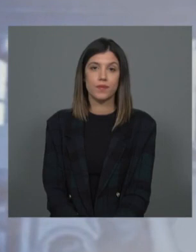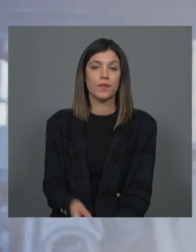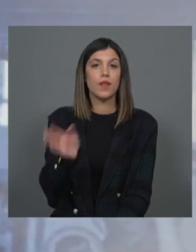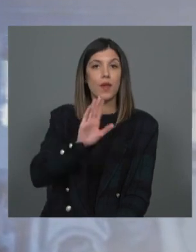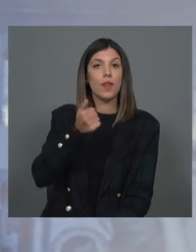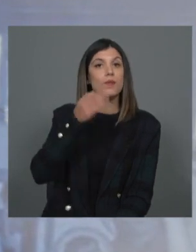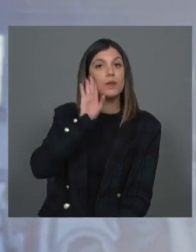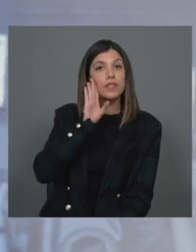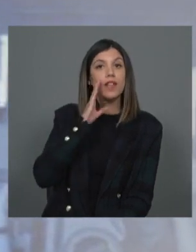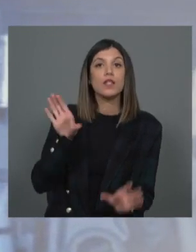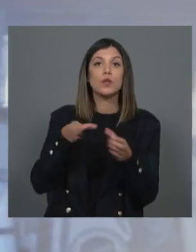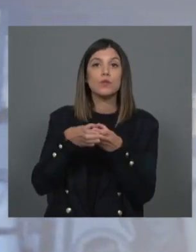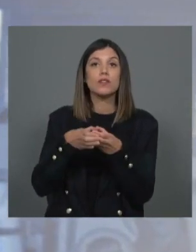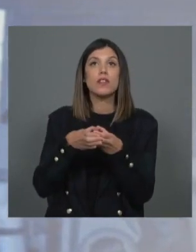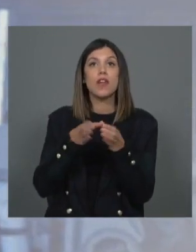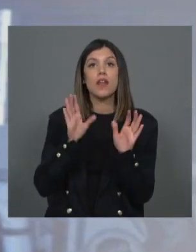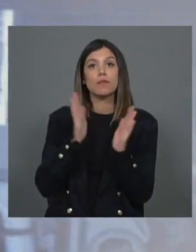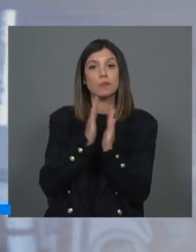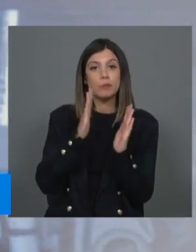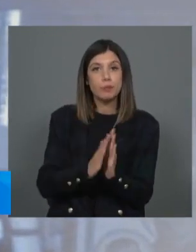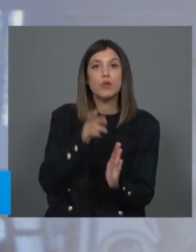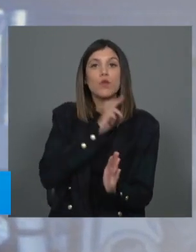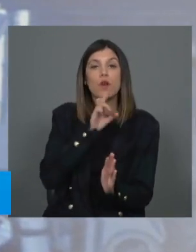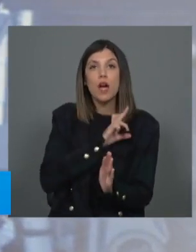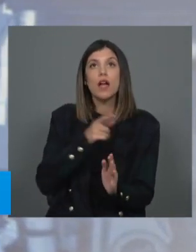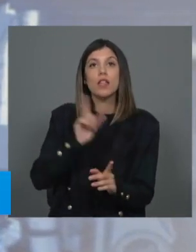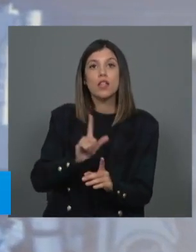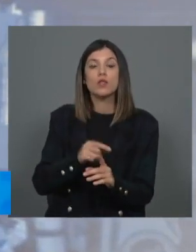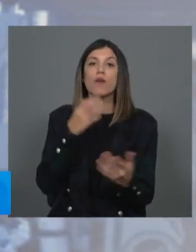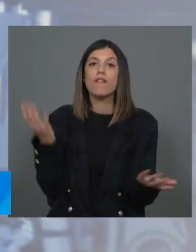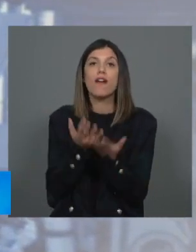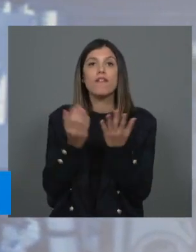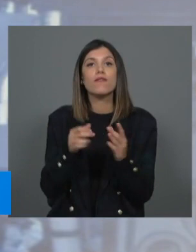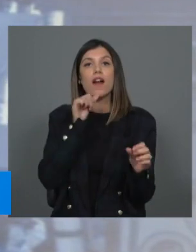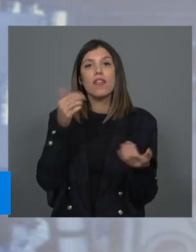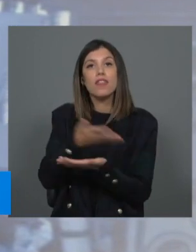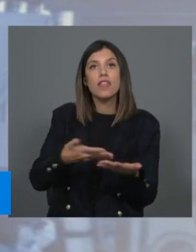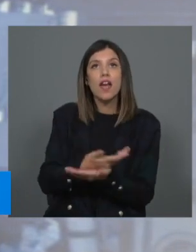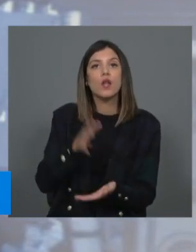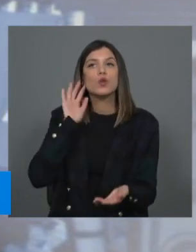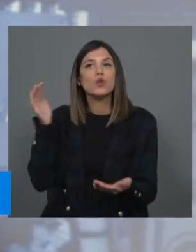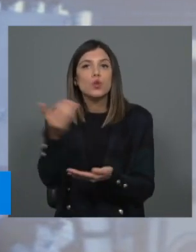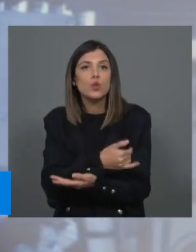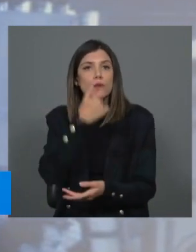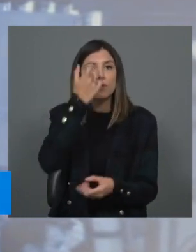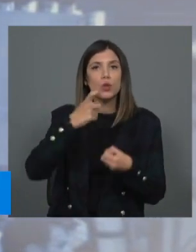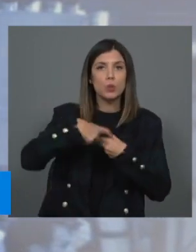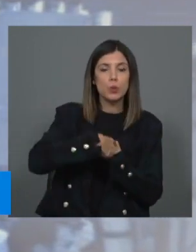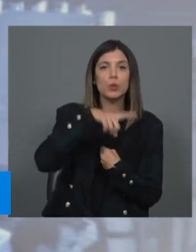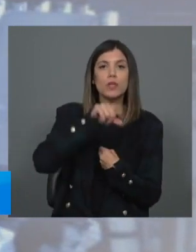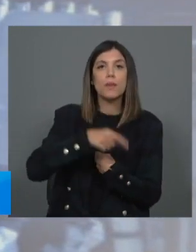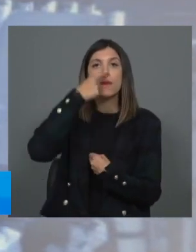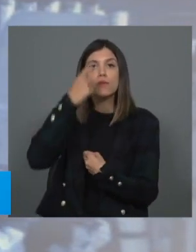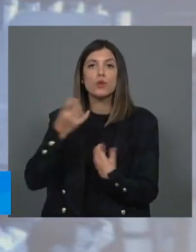Olá, muito boa tarde. A comunidade da Capela do Rato, em Lisboa, está a promover o diálogo e a escuta recíproca entre os seus membros e entre os que se possam